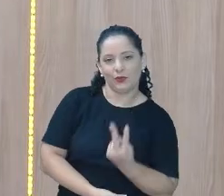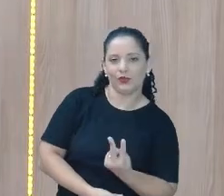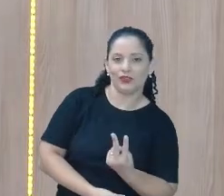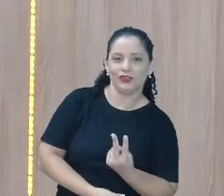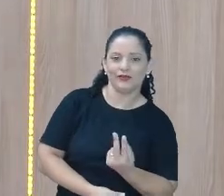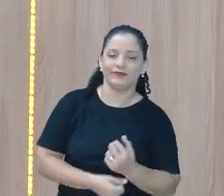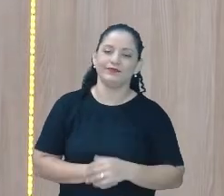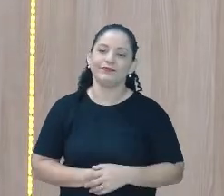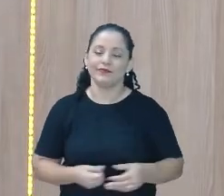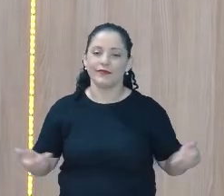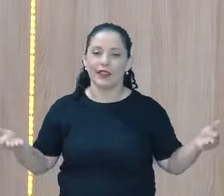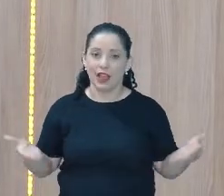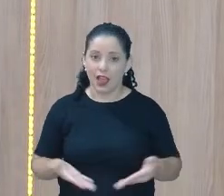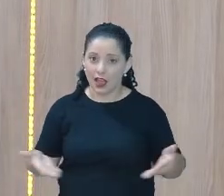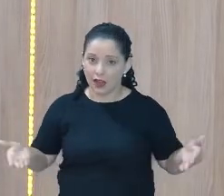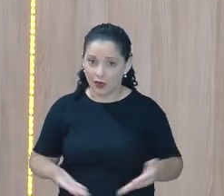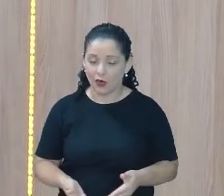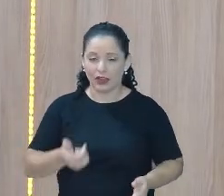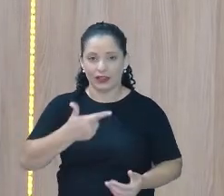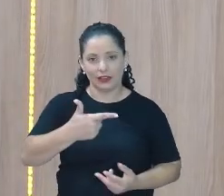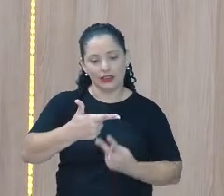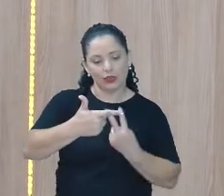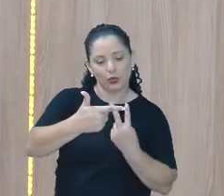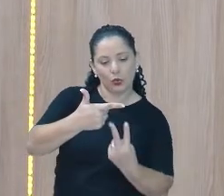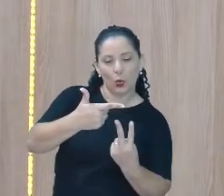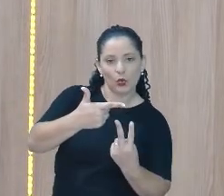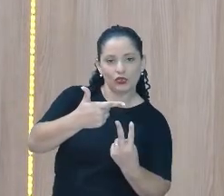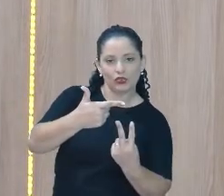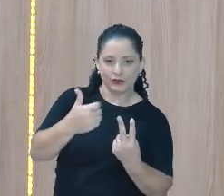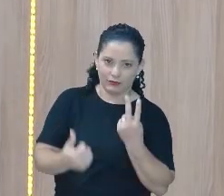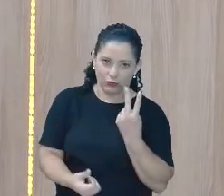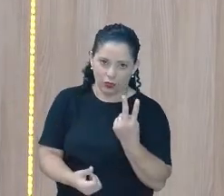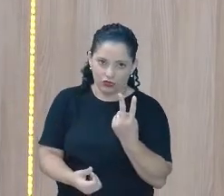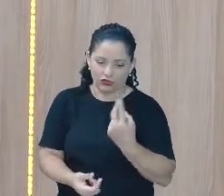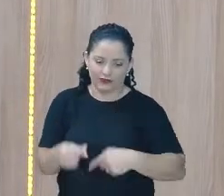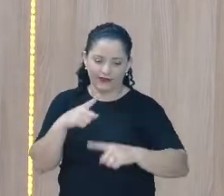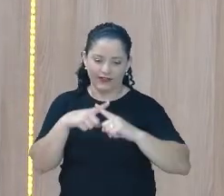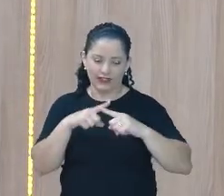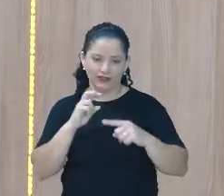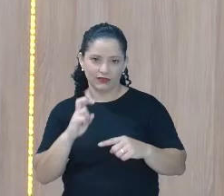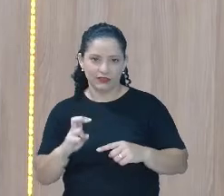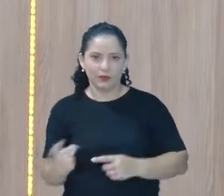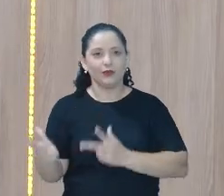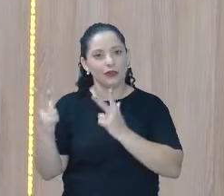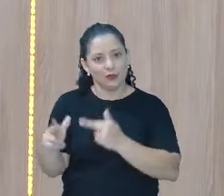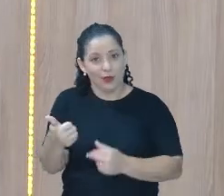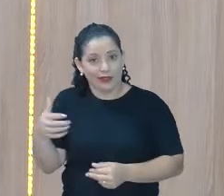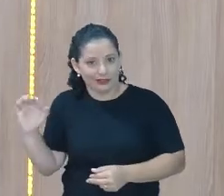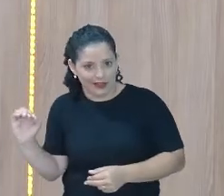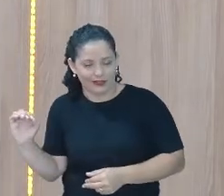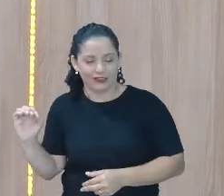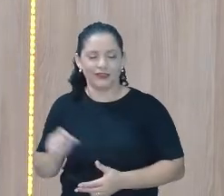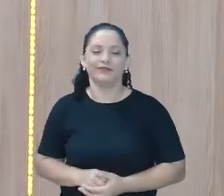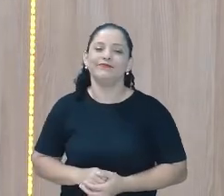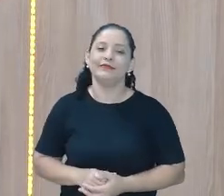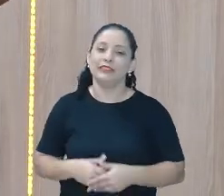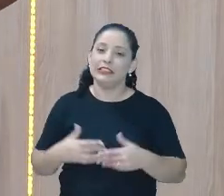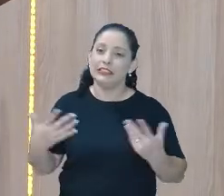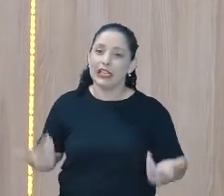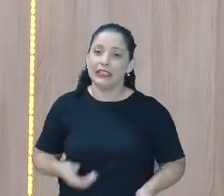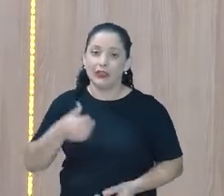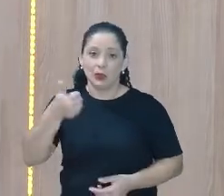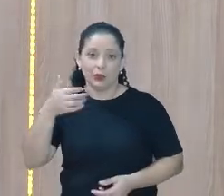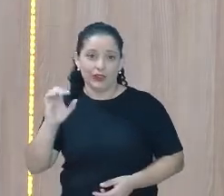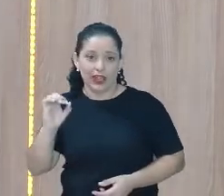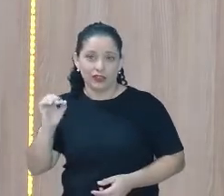Vou multiplicar esse 2 pelo 5, tá? 2 vezes 5 é igual a 10, e esse valor do 10 aí eu